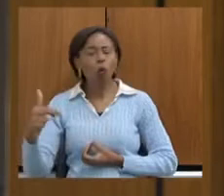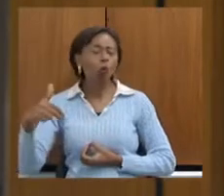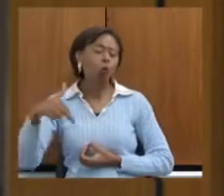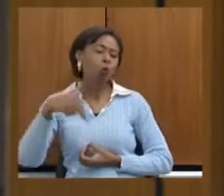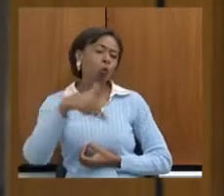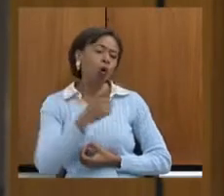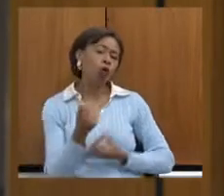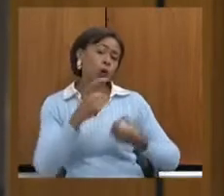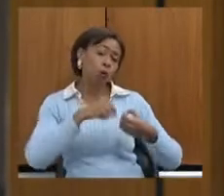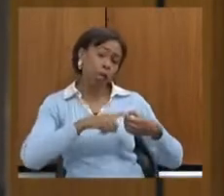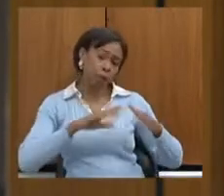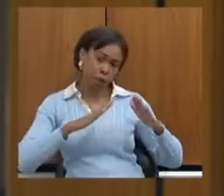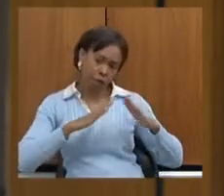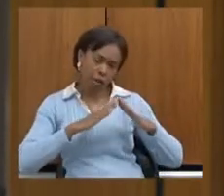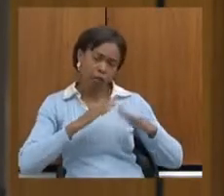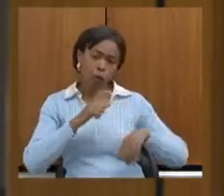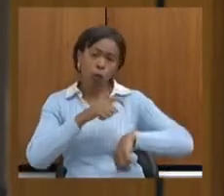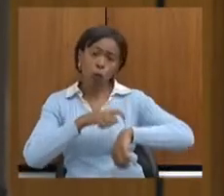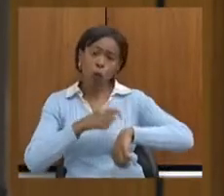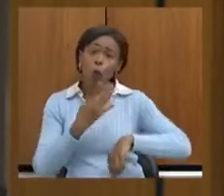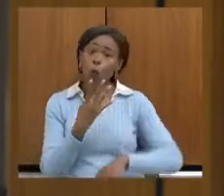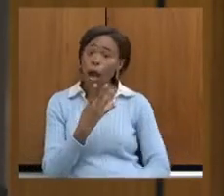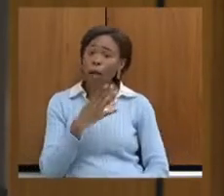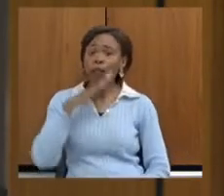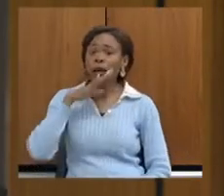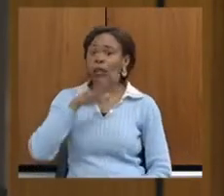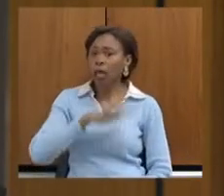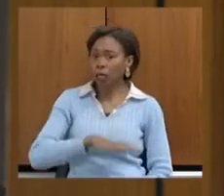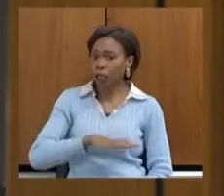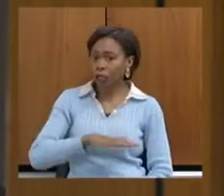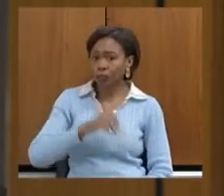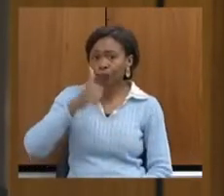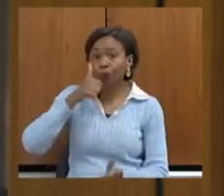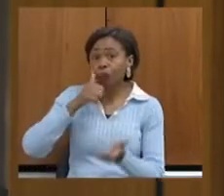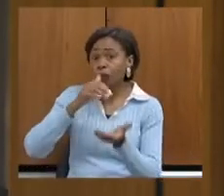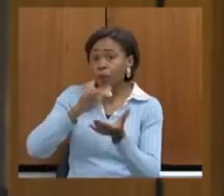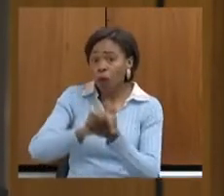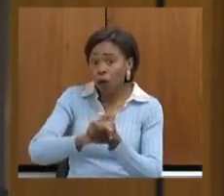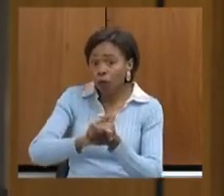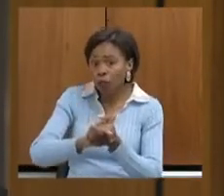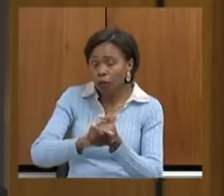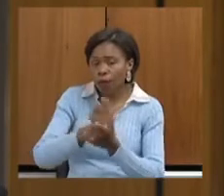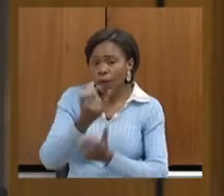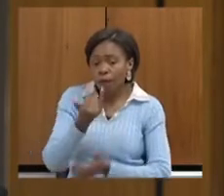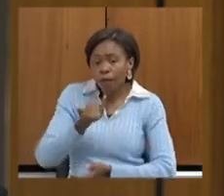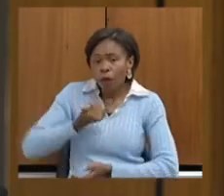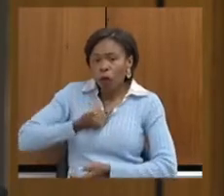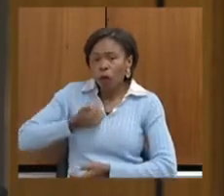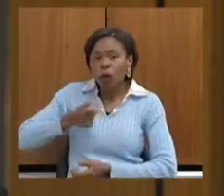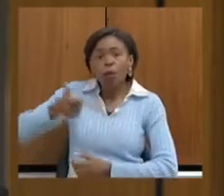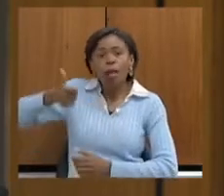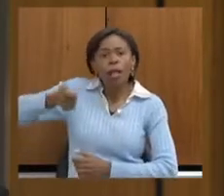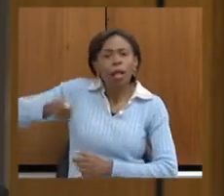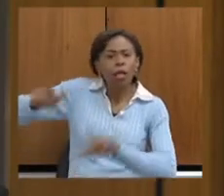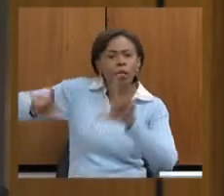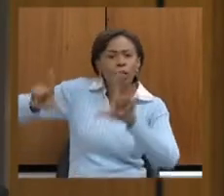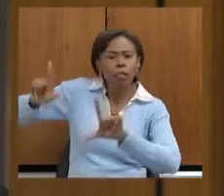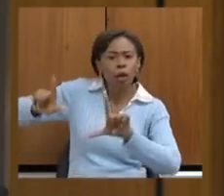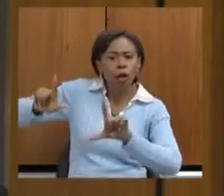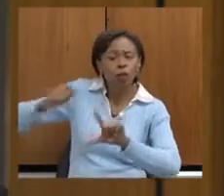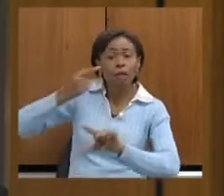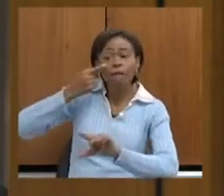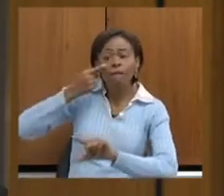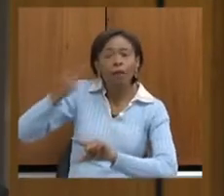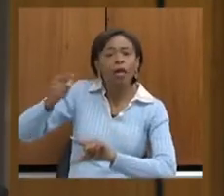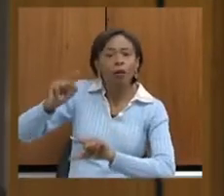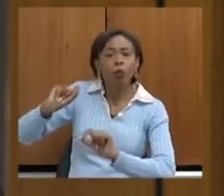tarde que eu deixei o empregado é a minha esposa falou comigo liga a televisão só para te ver o que